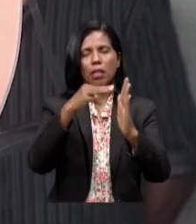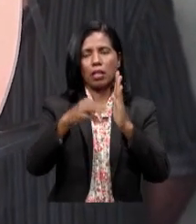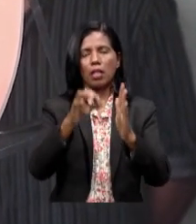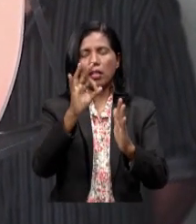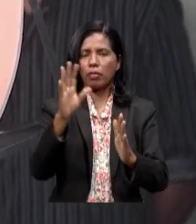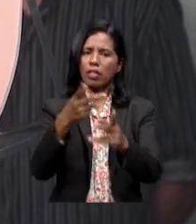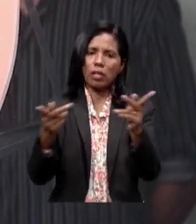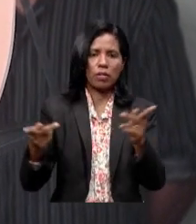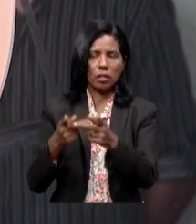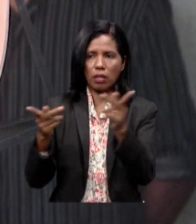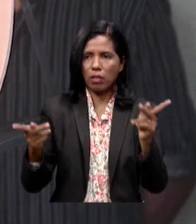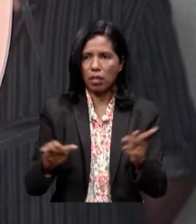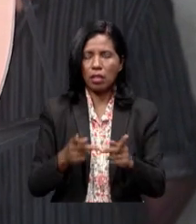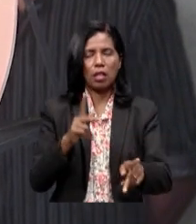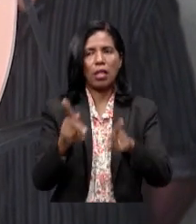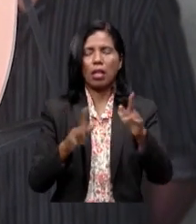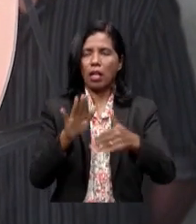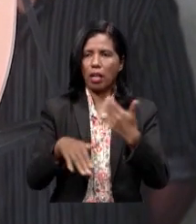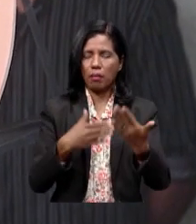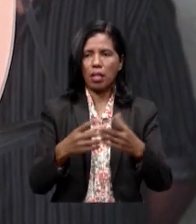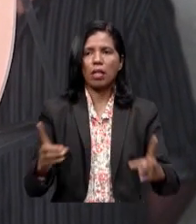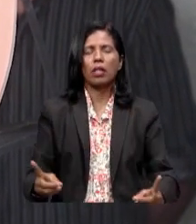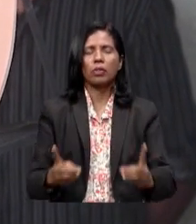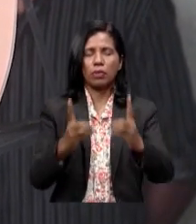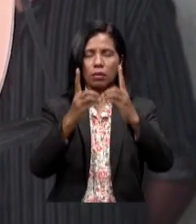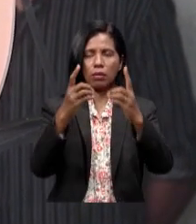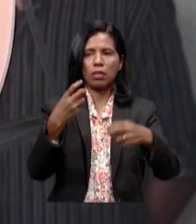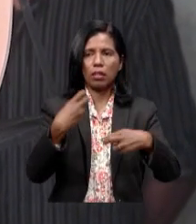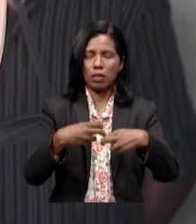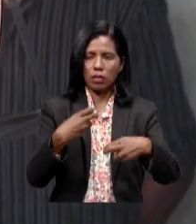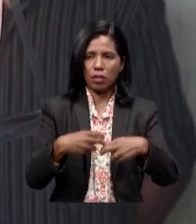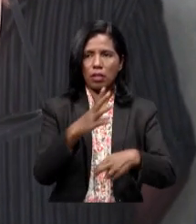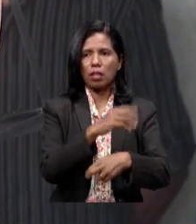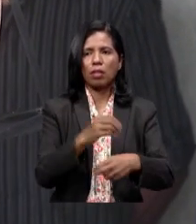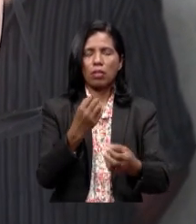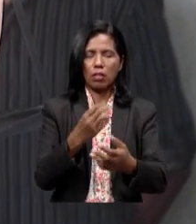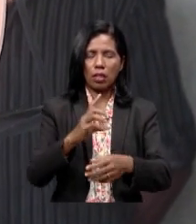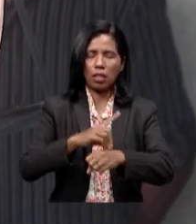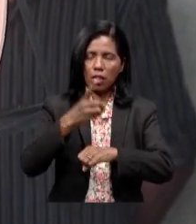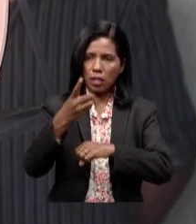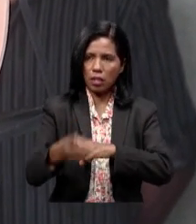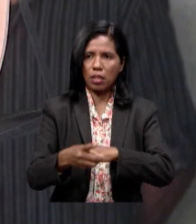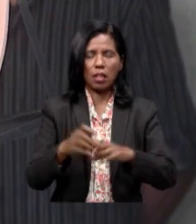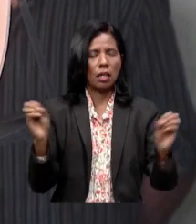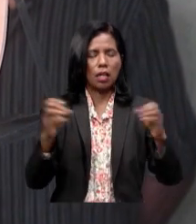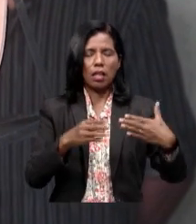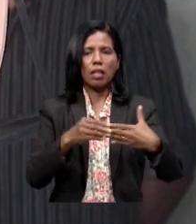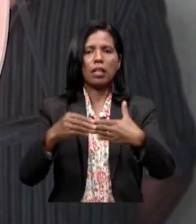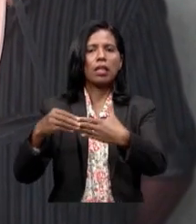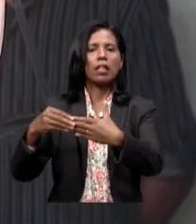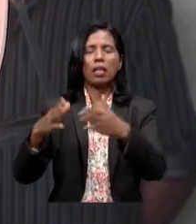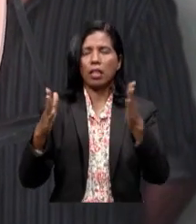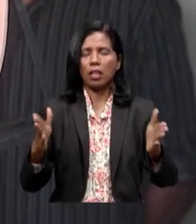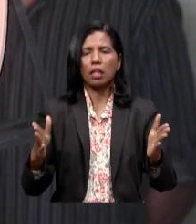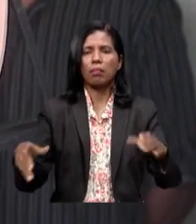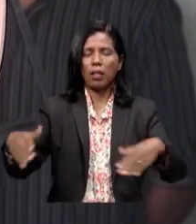fatfate, quando o povo enfrenta crise, hamlaha, crise financeira, inundação, lá e a líder líder, mas a